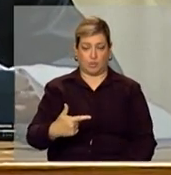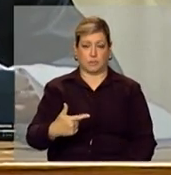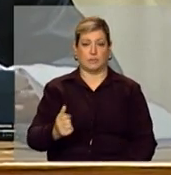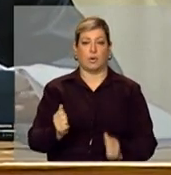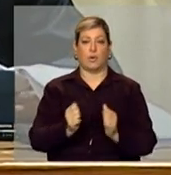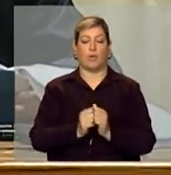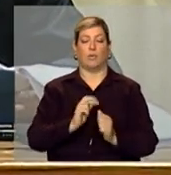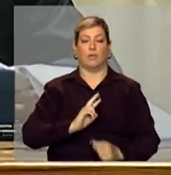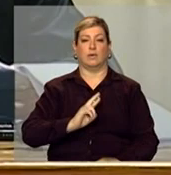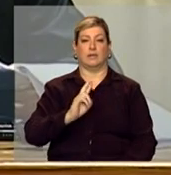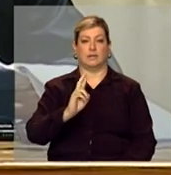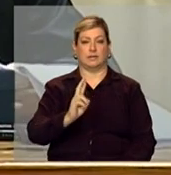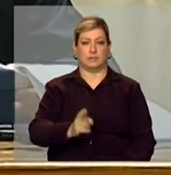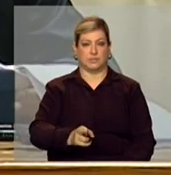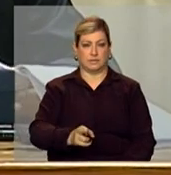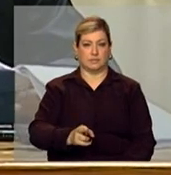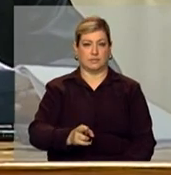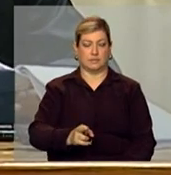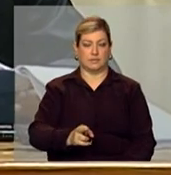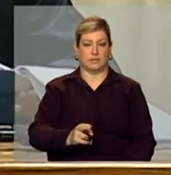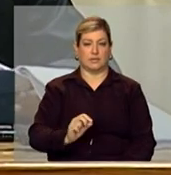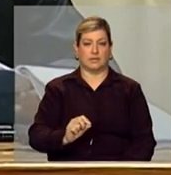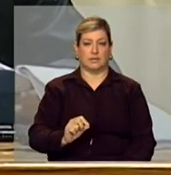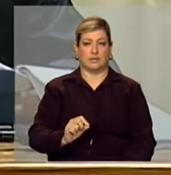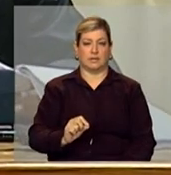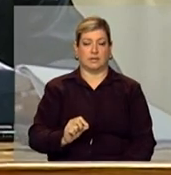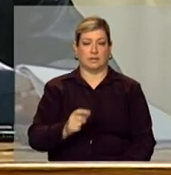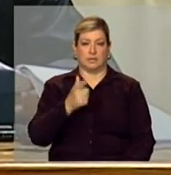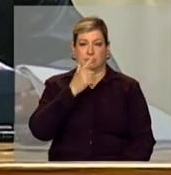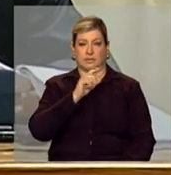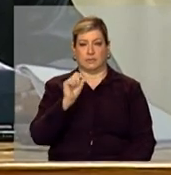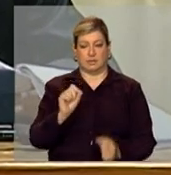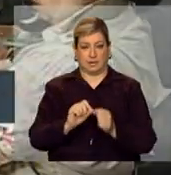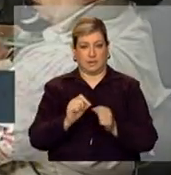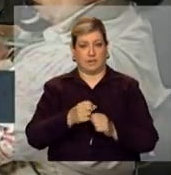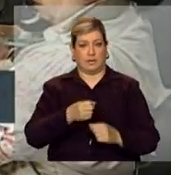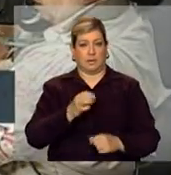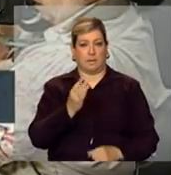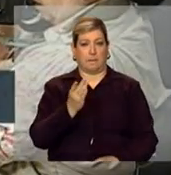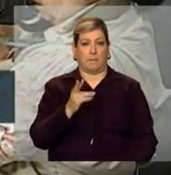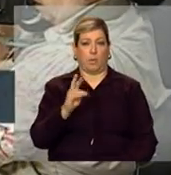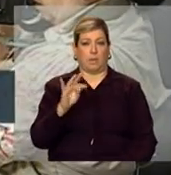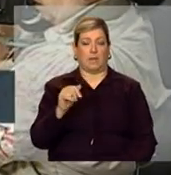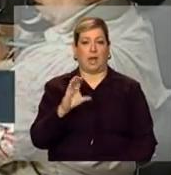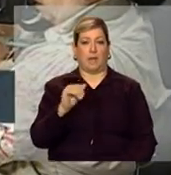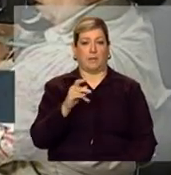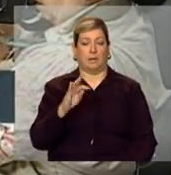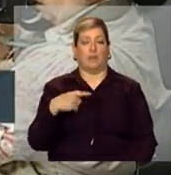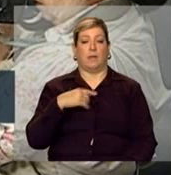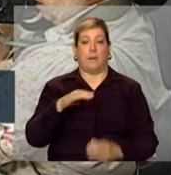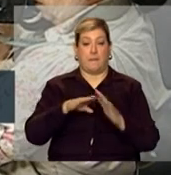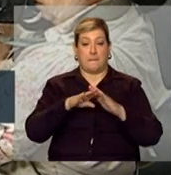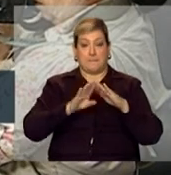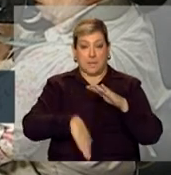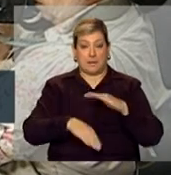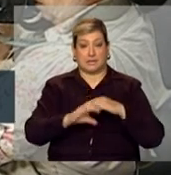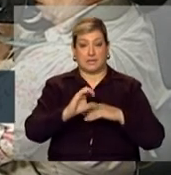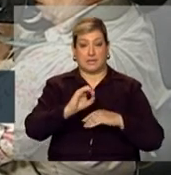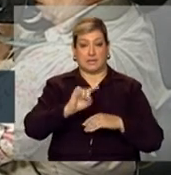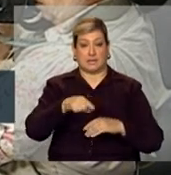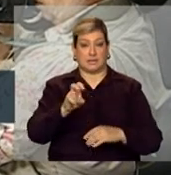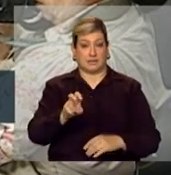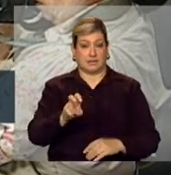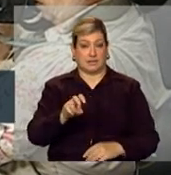um resultado de Formação bruta de capital de -05 n